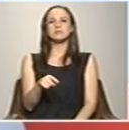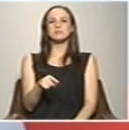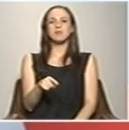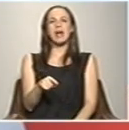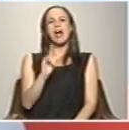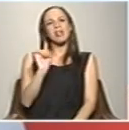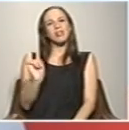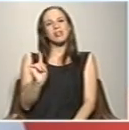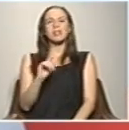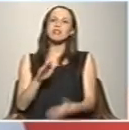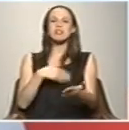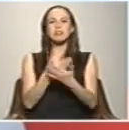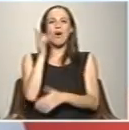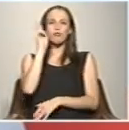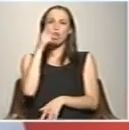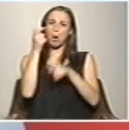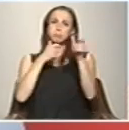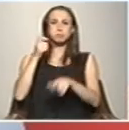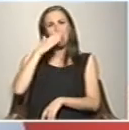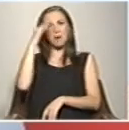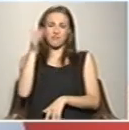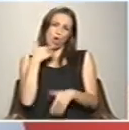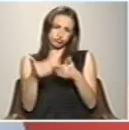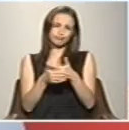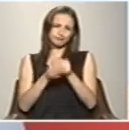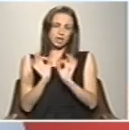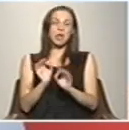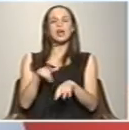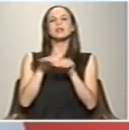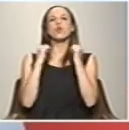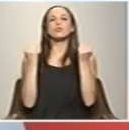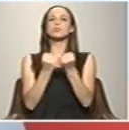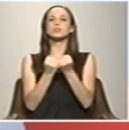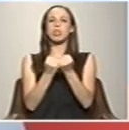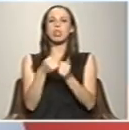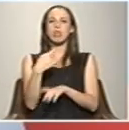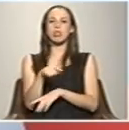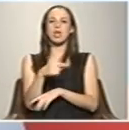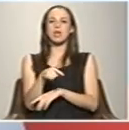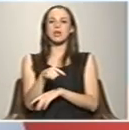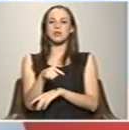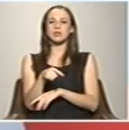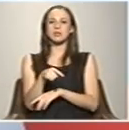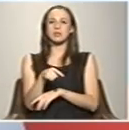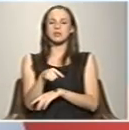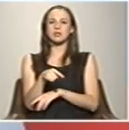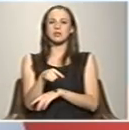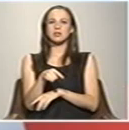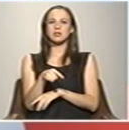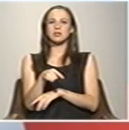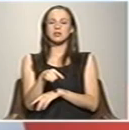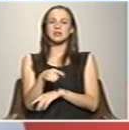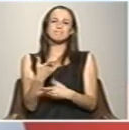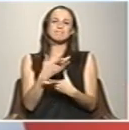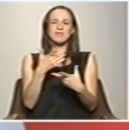dê valor aos mais velhos. Por outro lado, temos uma sociedade que, de alguma forma, as mensagens que passa a maior parte delas